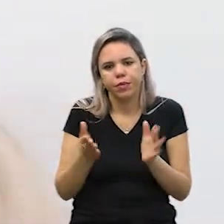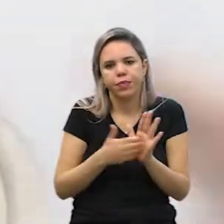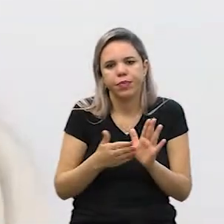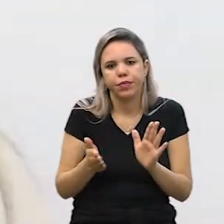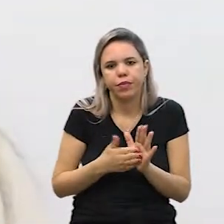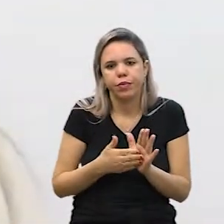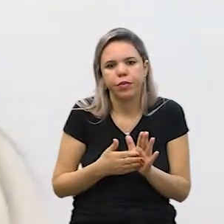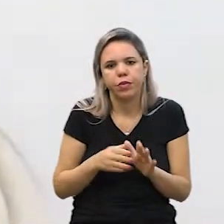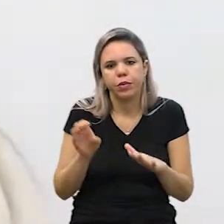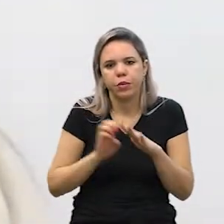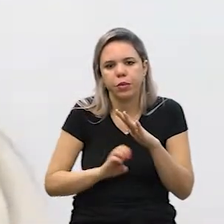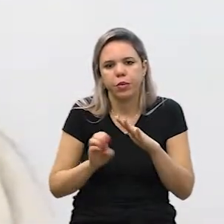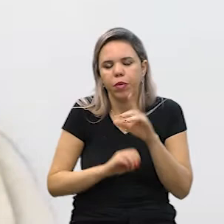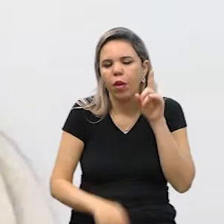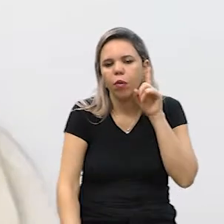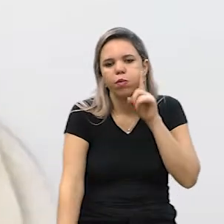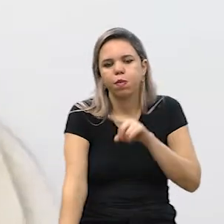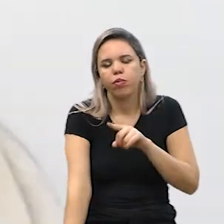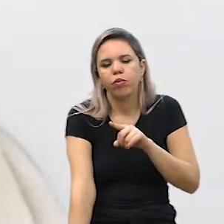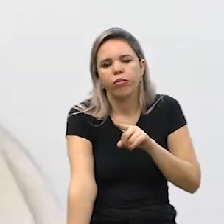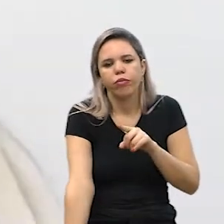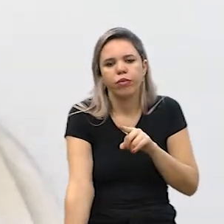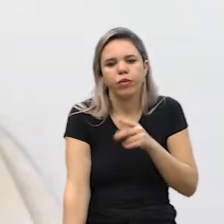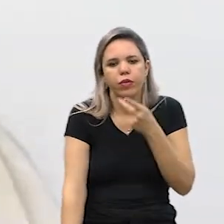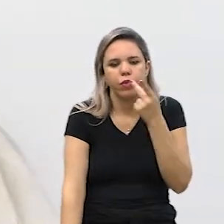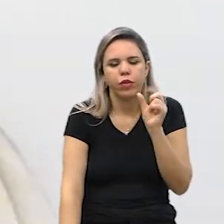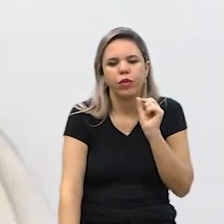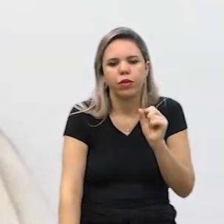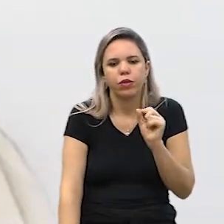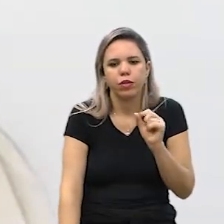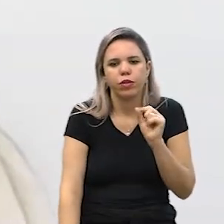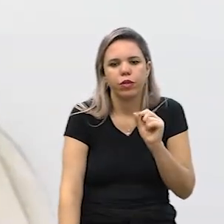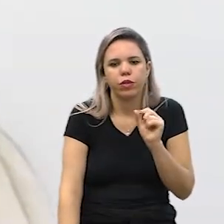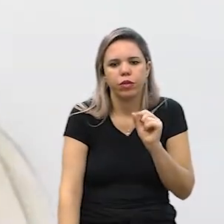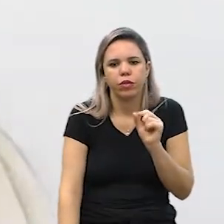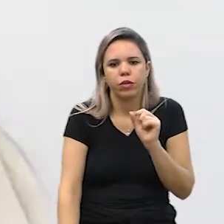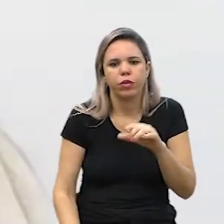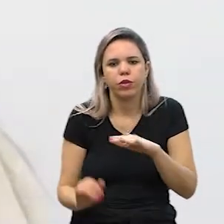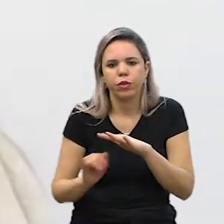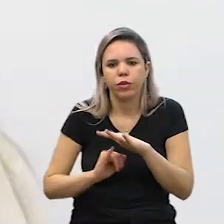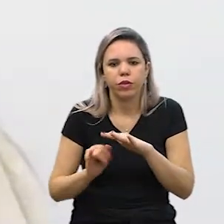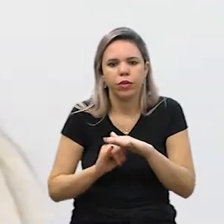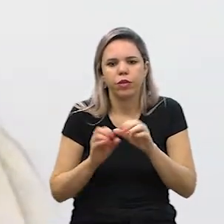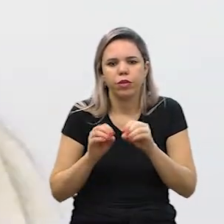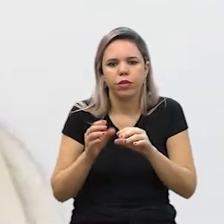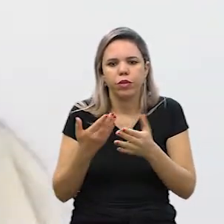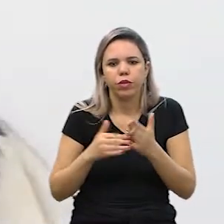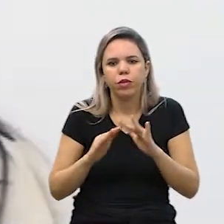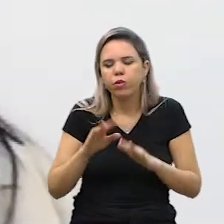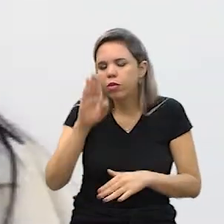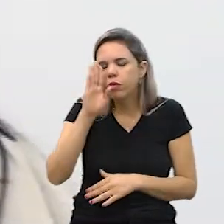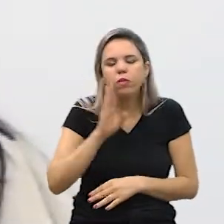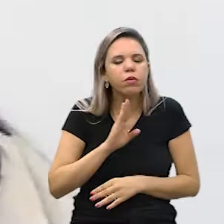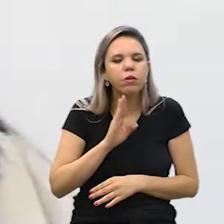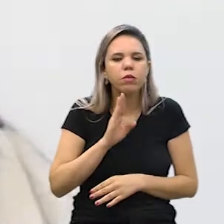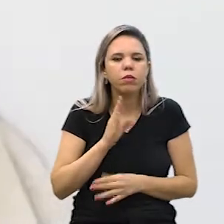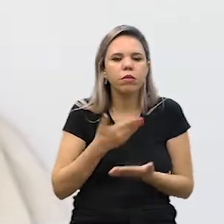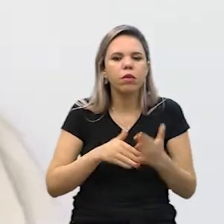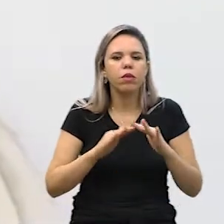por algumas empresas americanas, tá? Quando se trata de instituição de ensino, inclusive